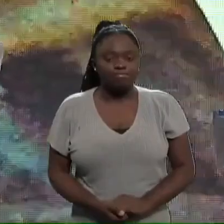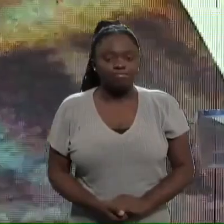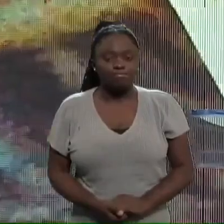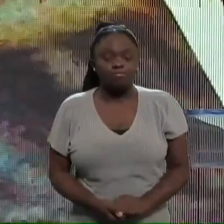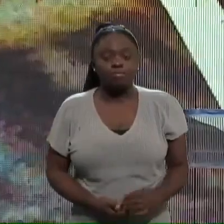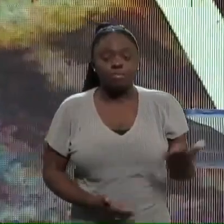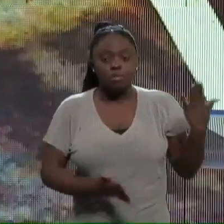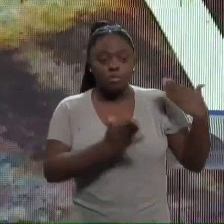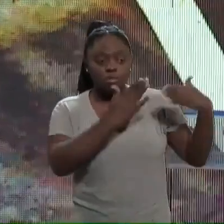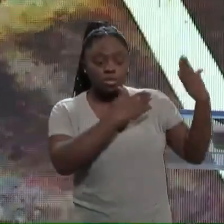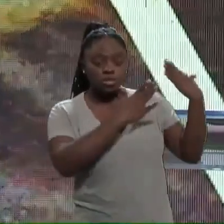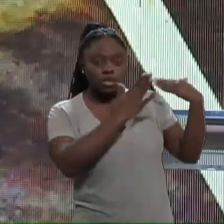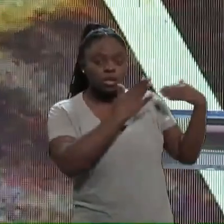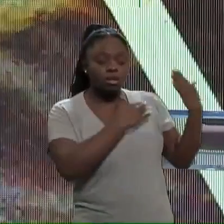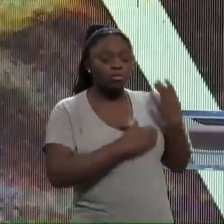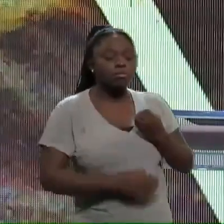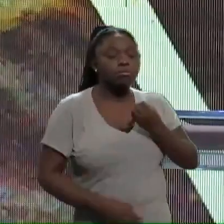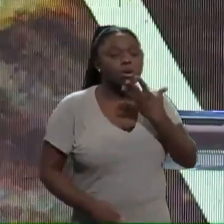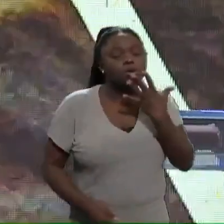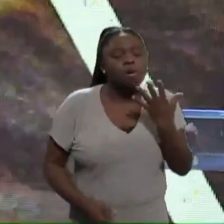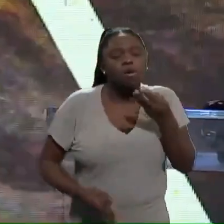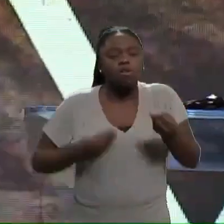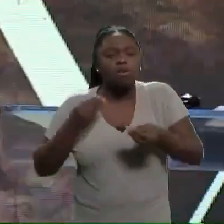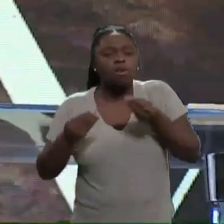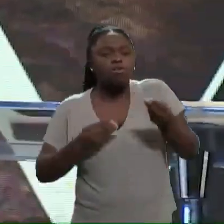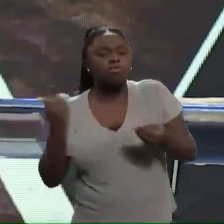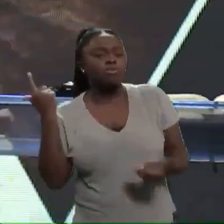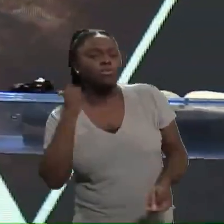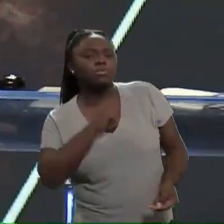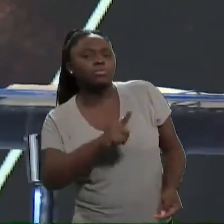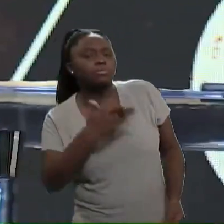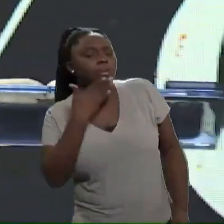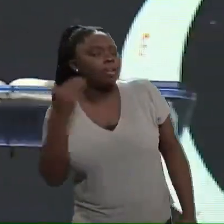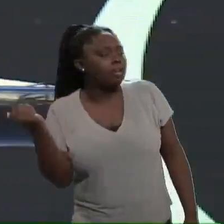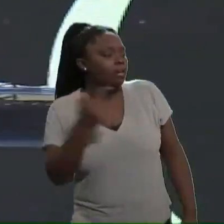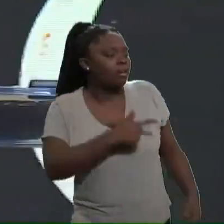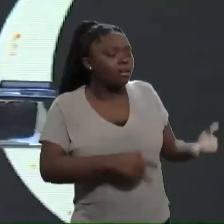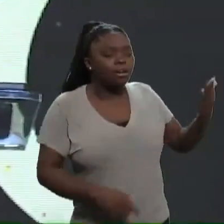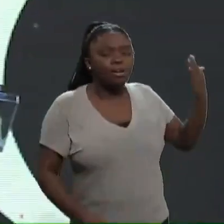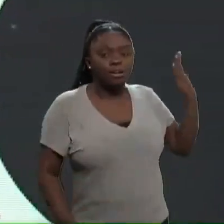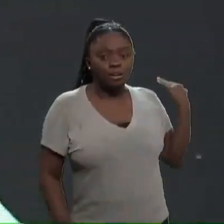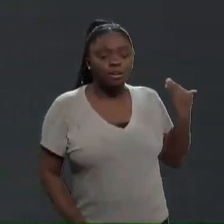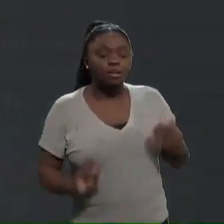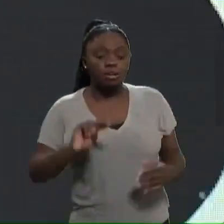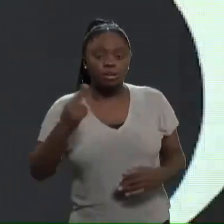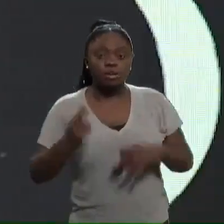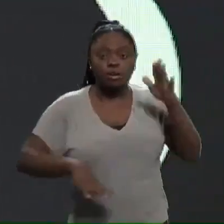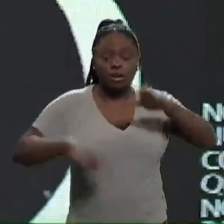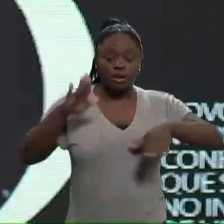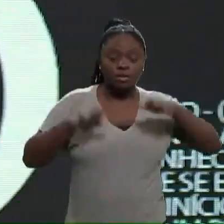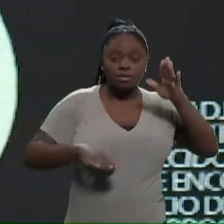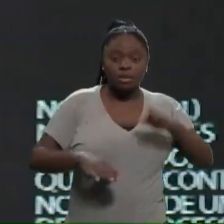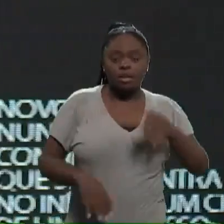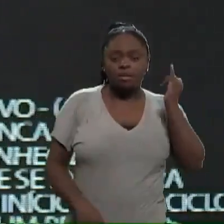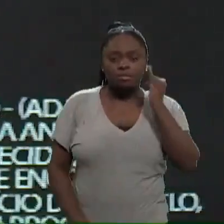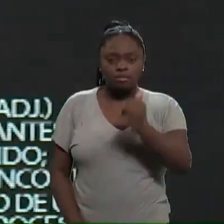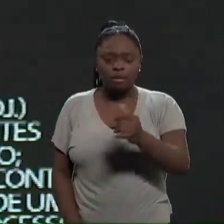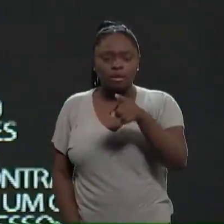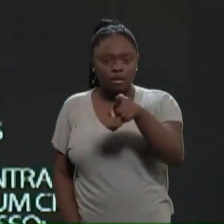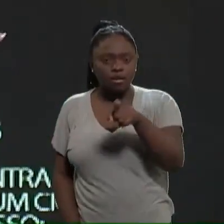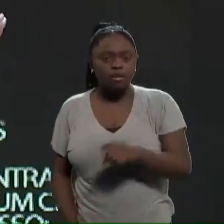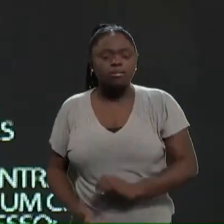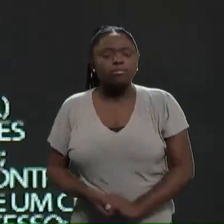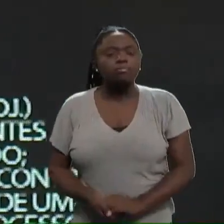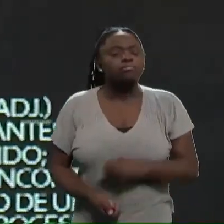O passado foi tão bom que como é que eu supero o passado? Ou às vezes aquilo que falaram a seu